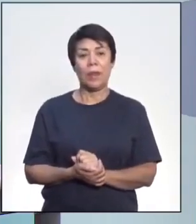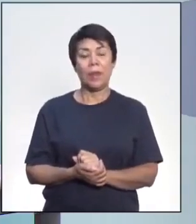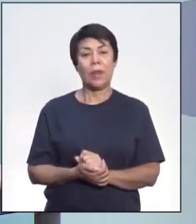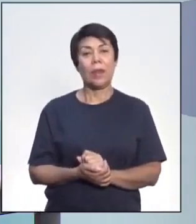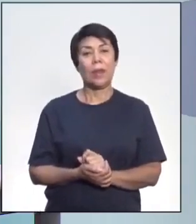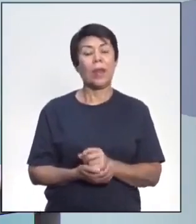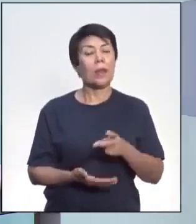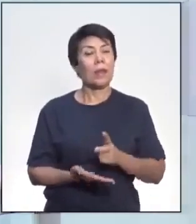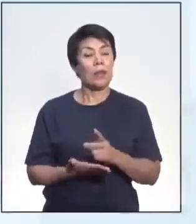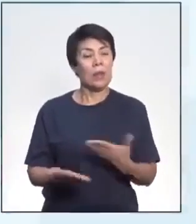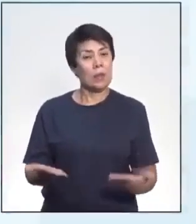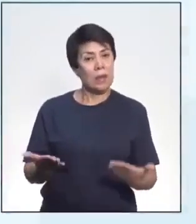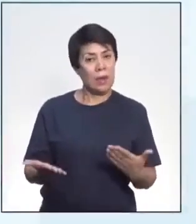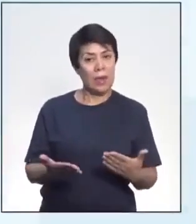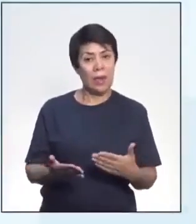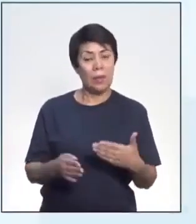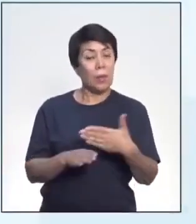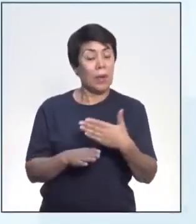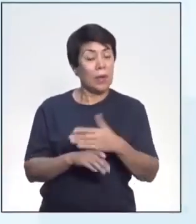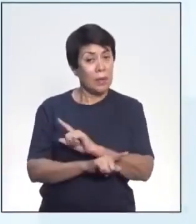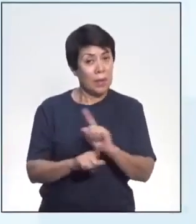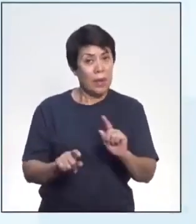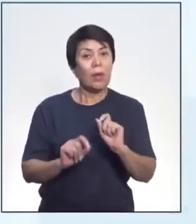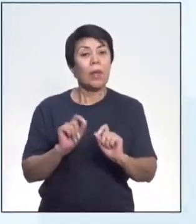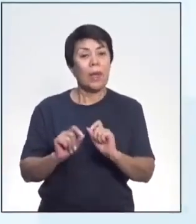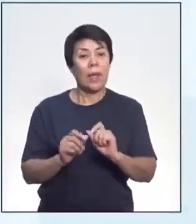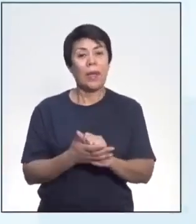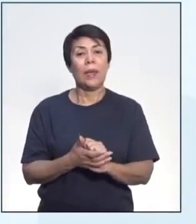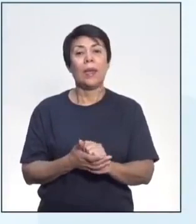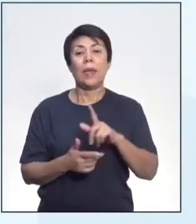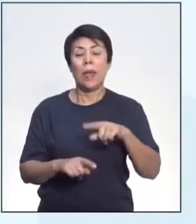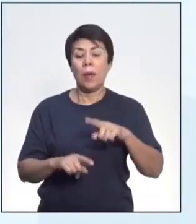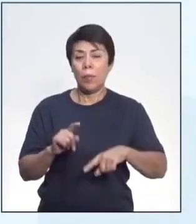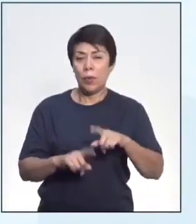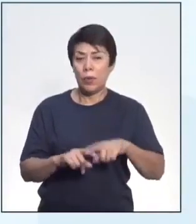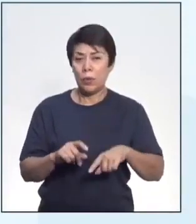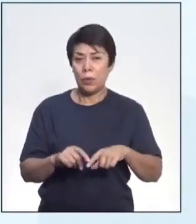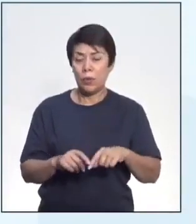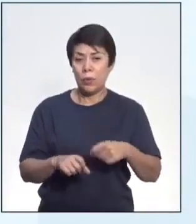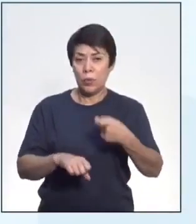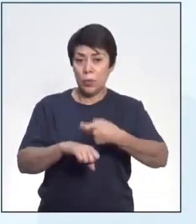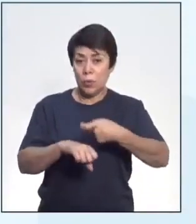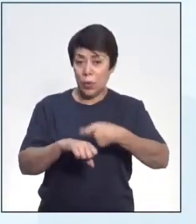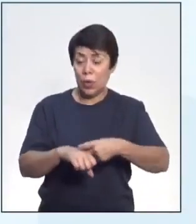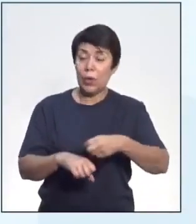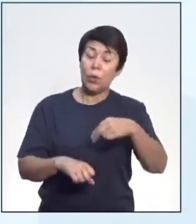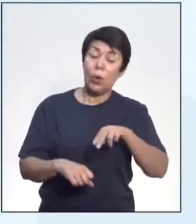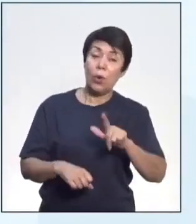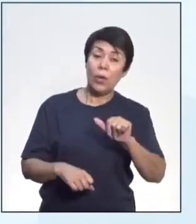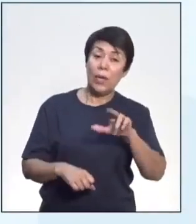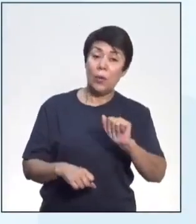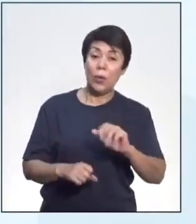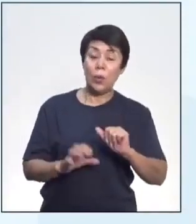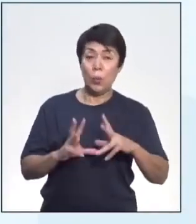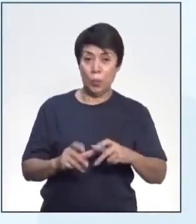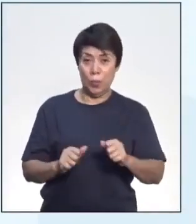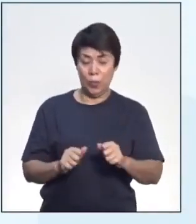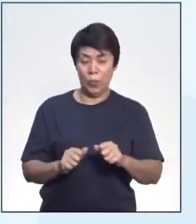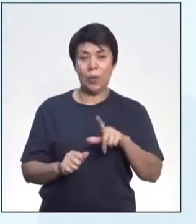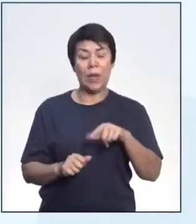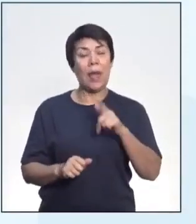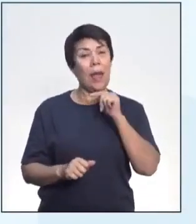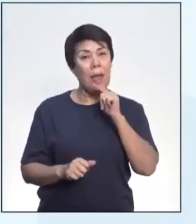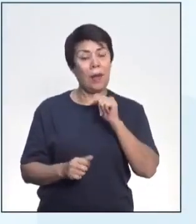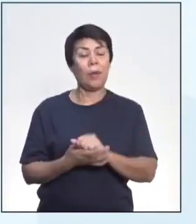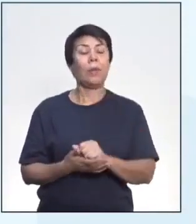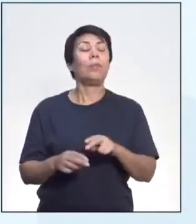de equilíbrio? São as substâncias do estado sólidos e os líquidos puros, que no nosso caso foi a